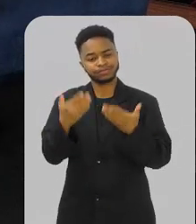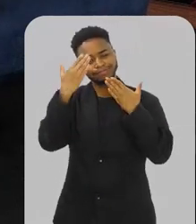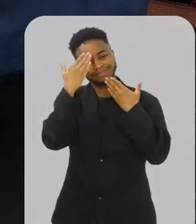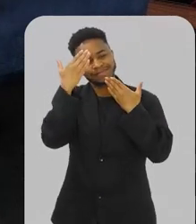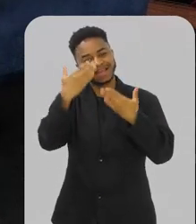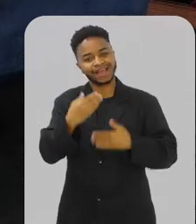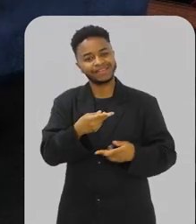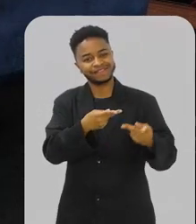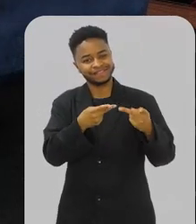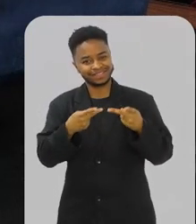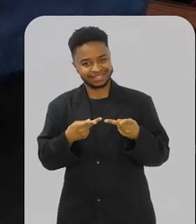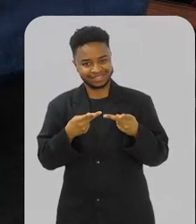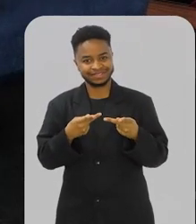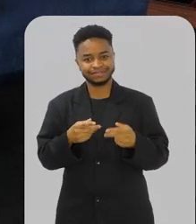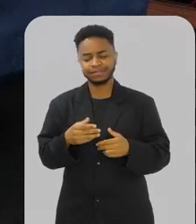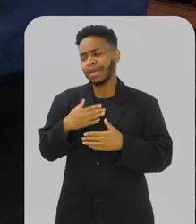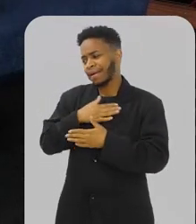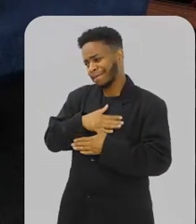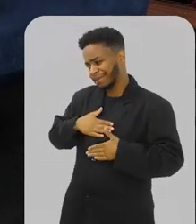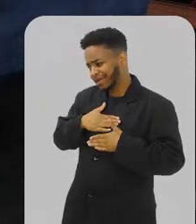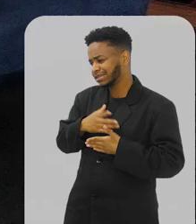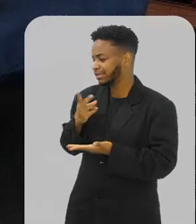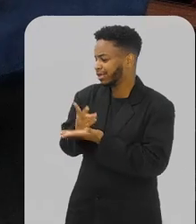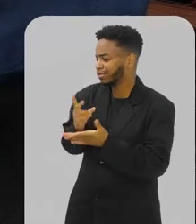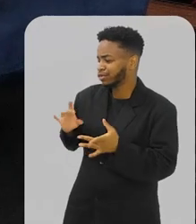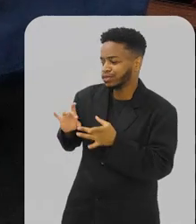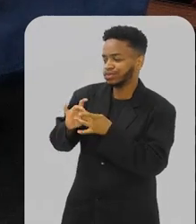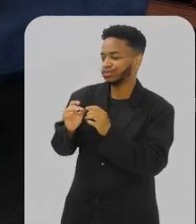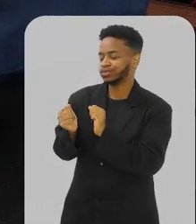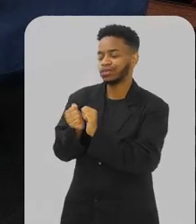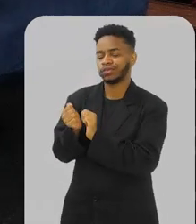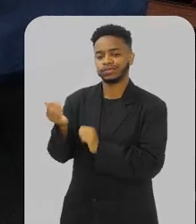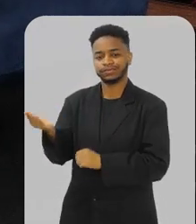Muito obrigada pela sua visita. É um prazer sempre estar com você.